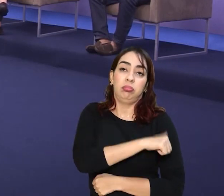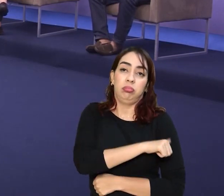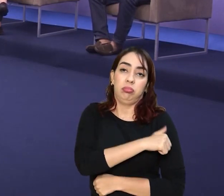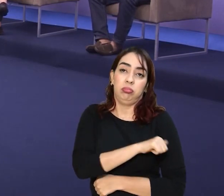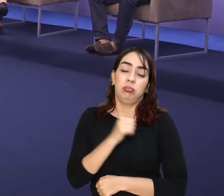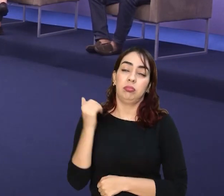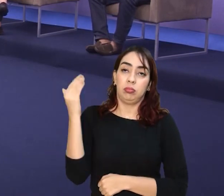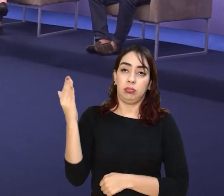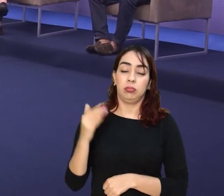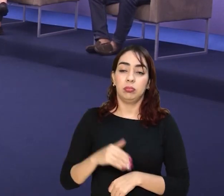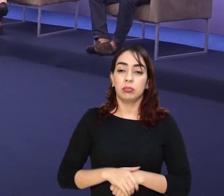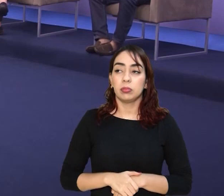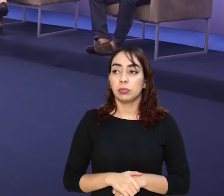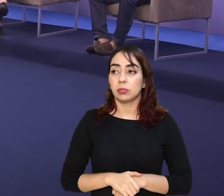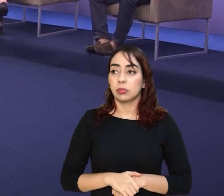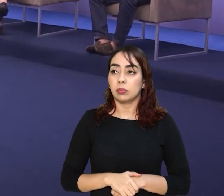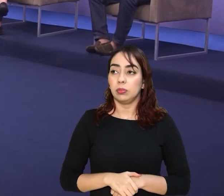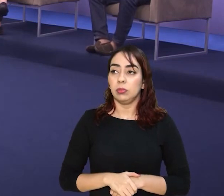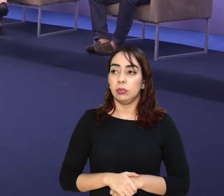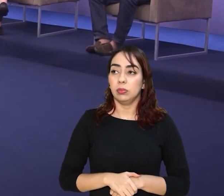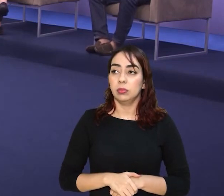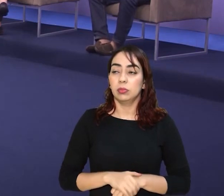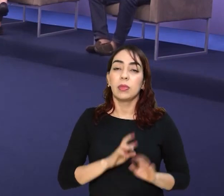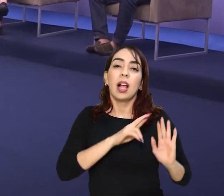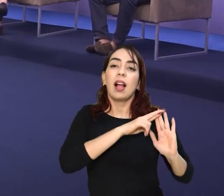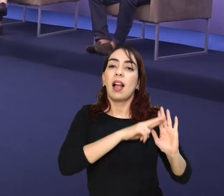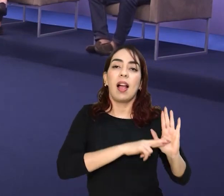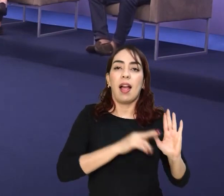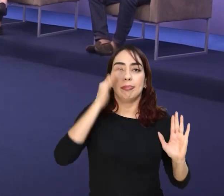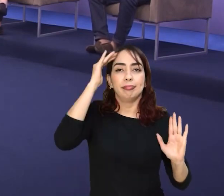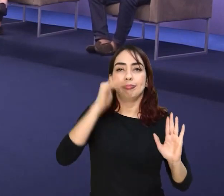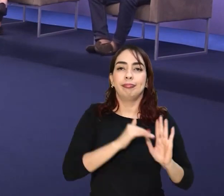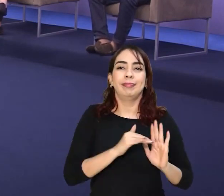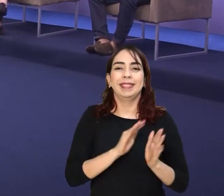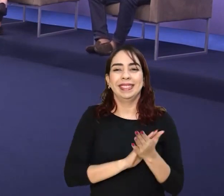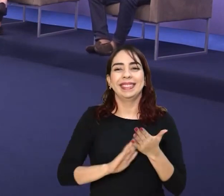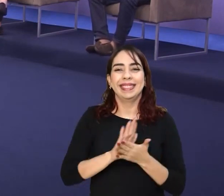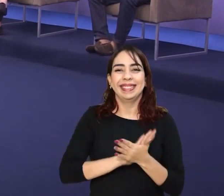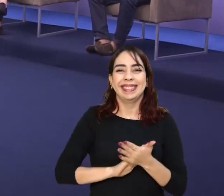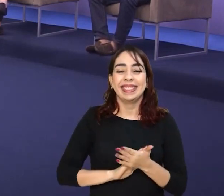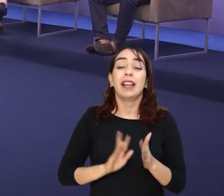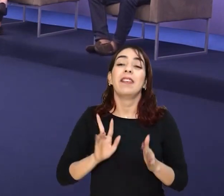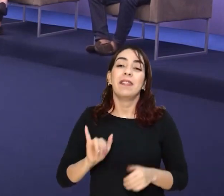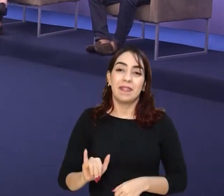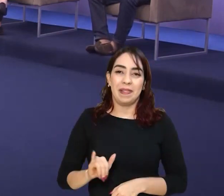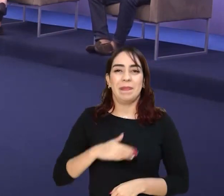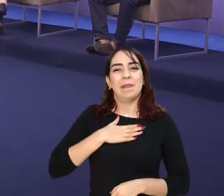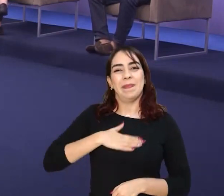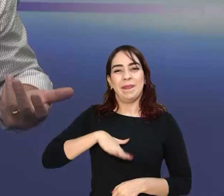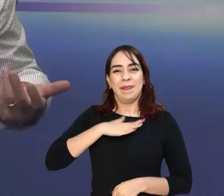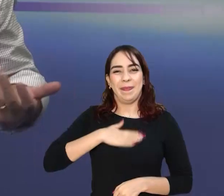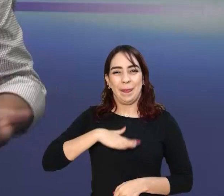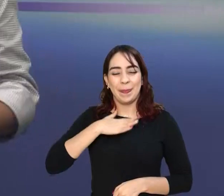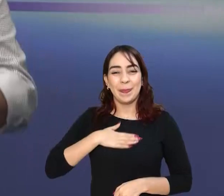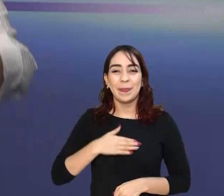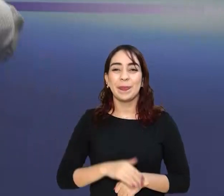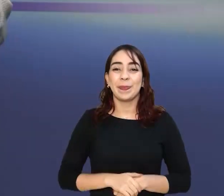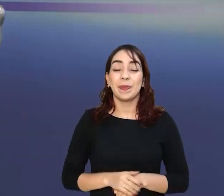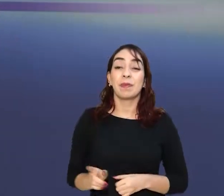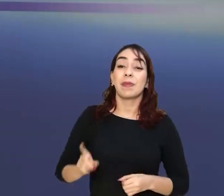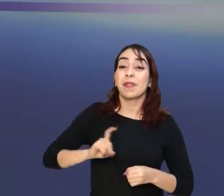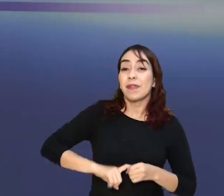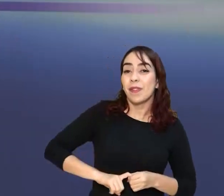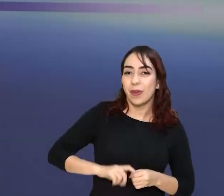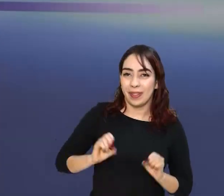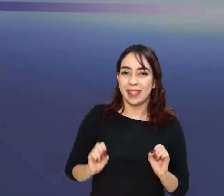ele deveria ir atrás. Ele disse que... São muito indisciplinados esses dois aí. Tem muito bloco, né? O indisciplina e toda a Roma encerrando o primeiro bloco do plenário esportivo e